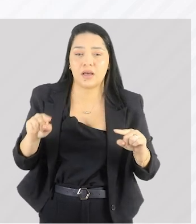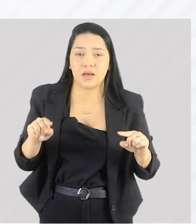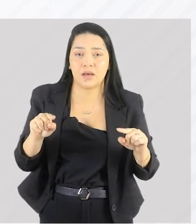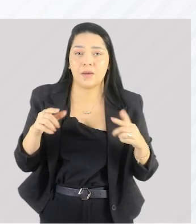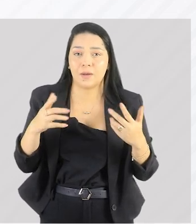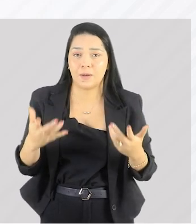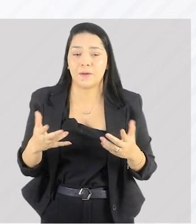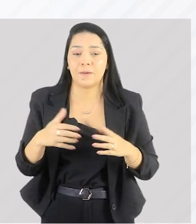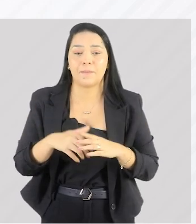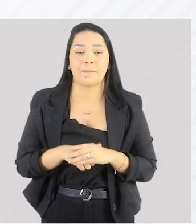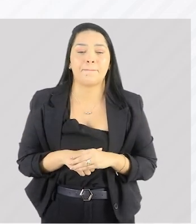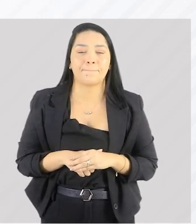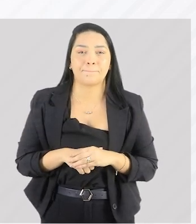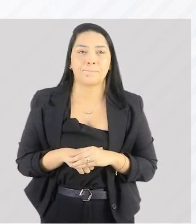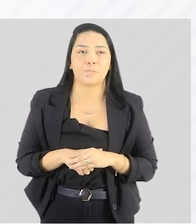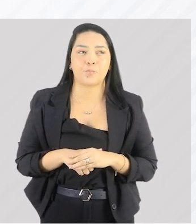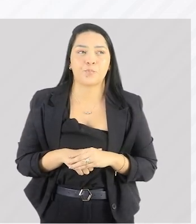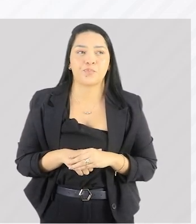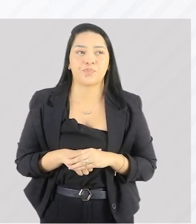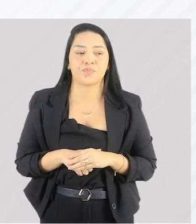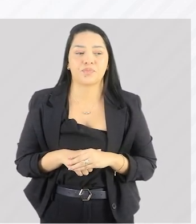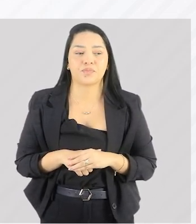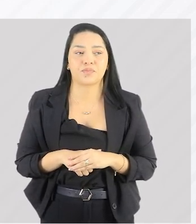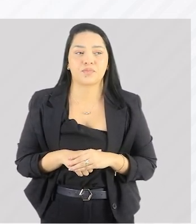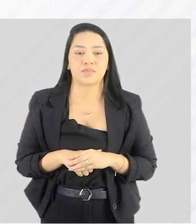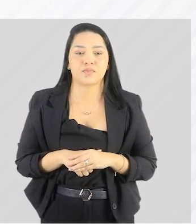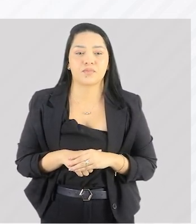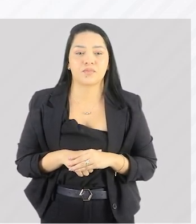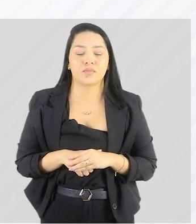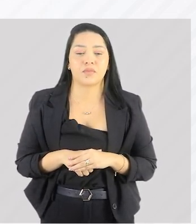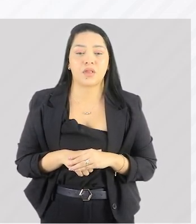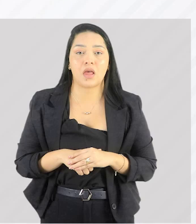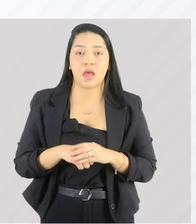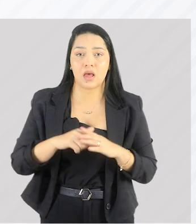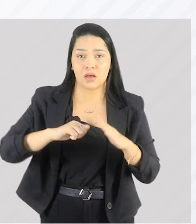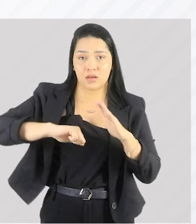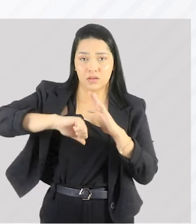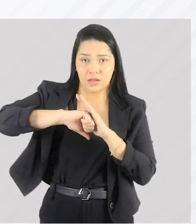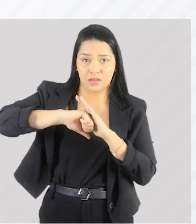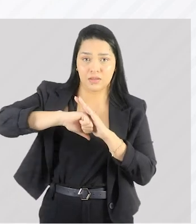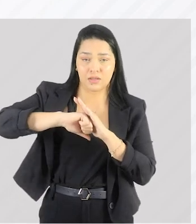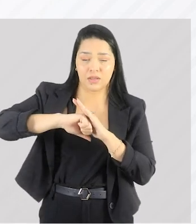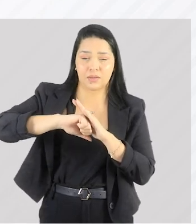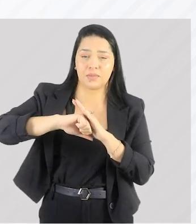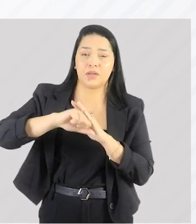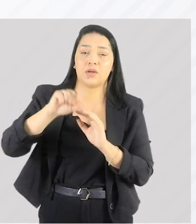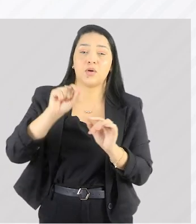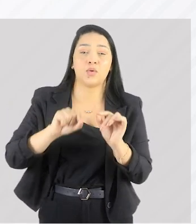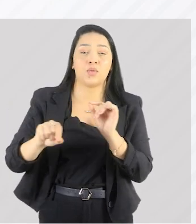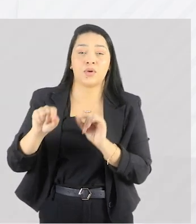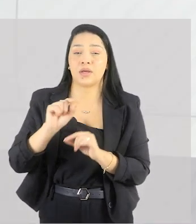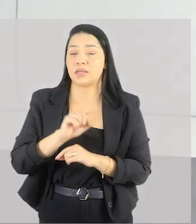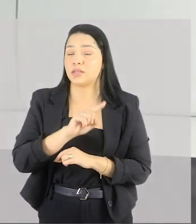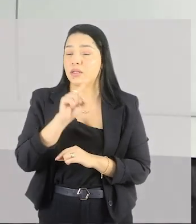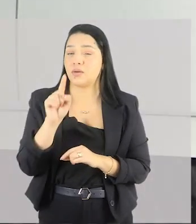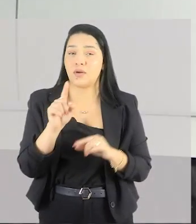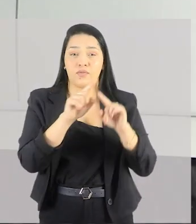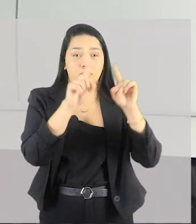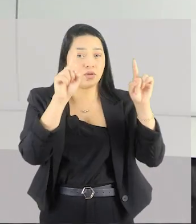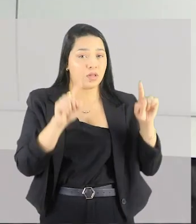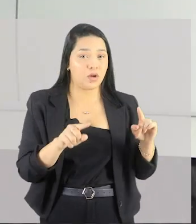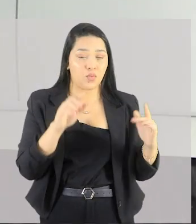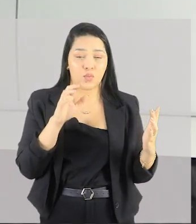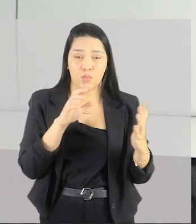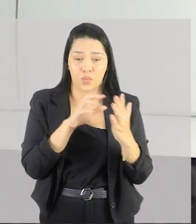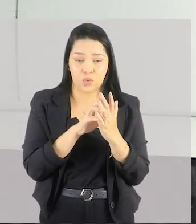de... Pessoal, vamos lá. A pena, certo? Para quem não é funcionário